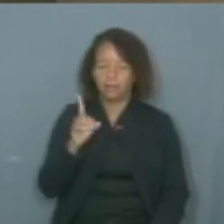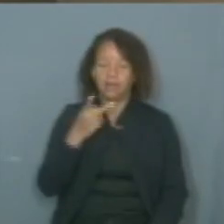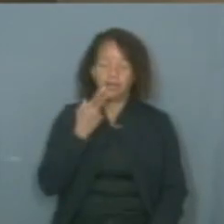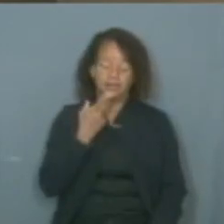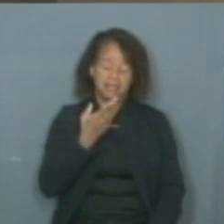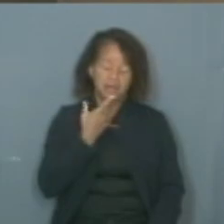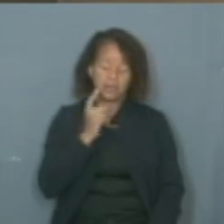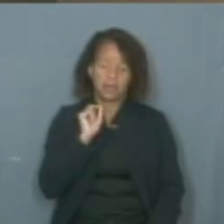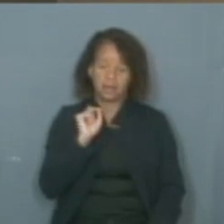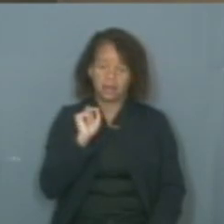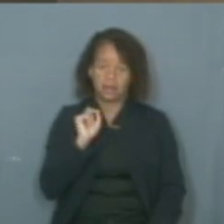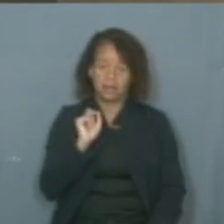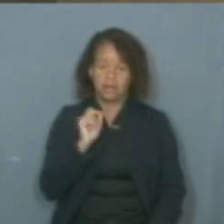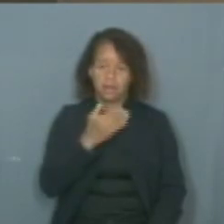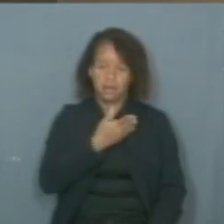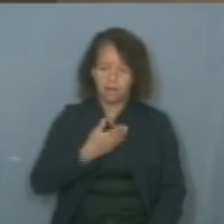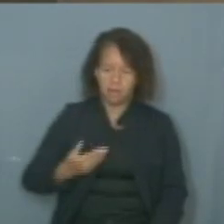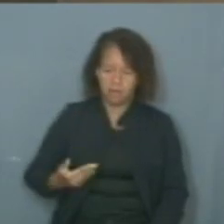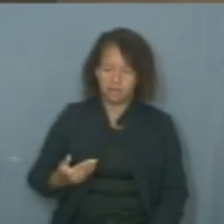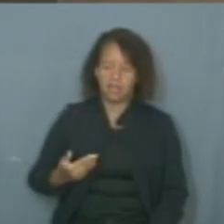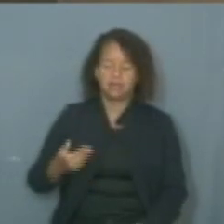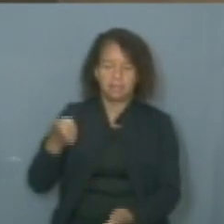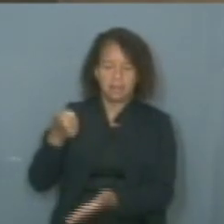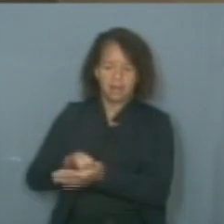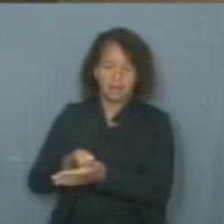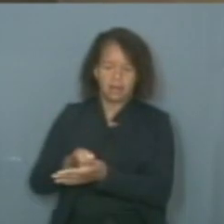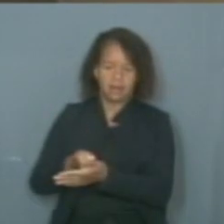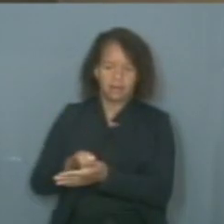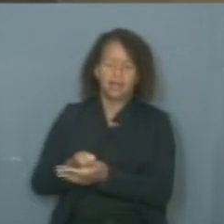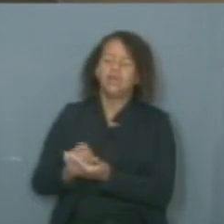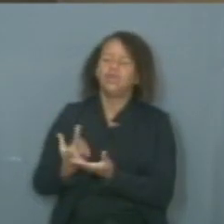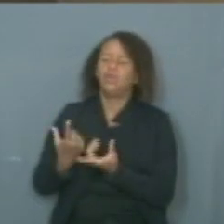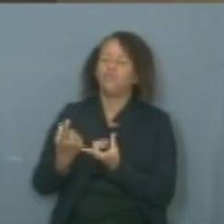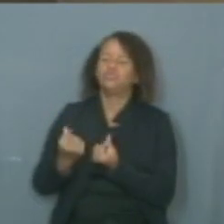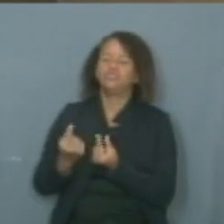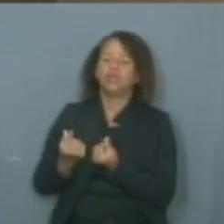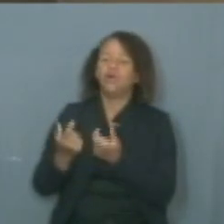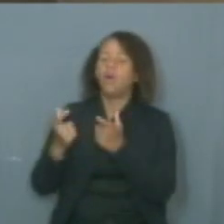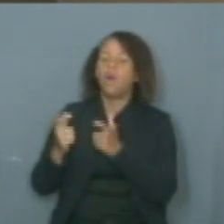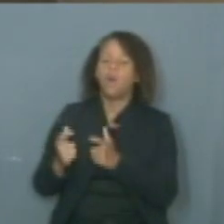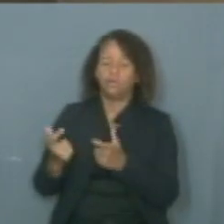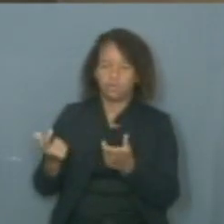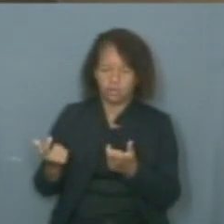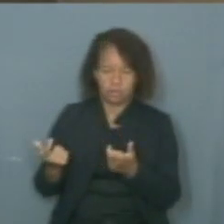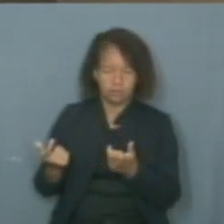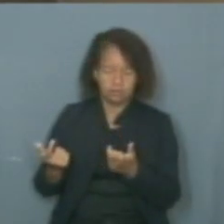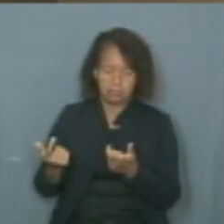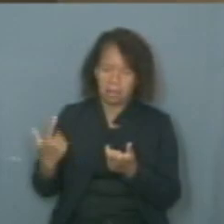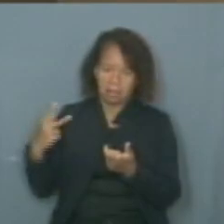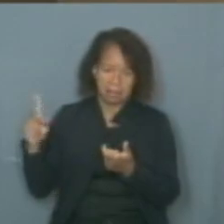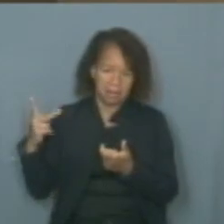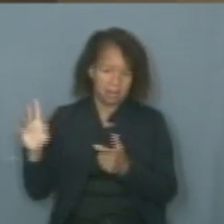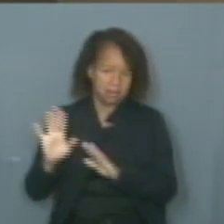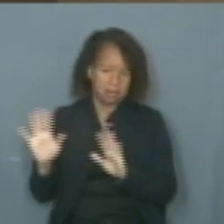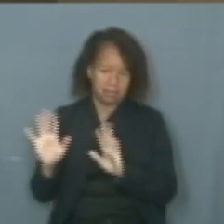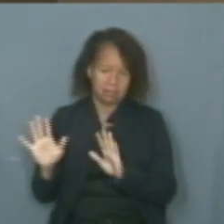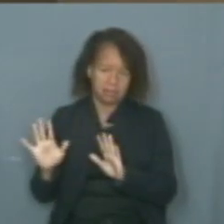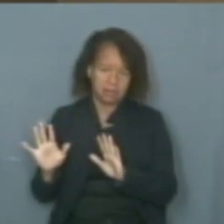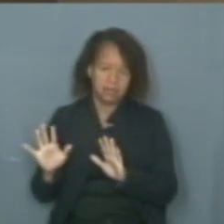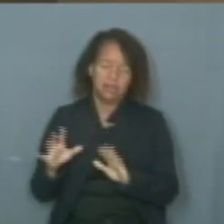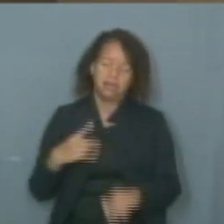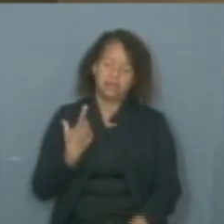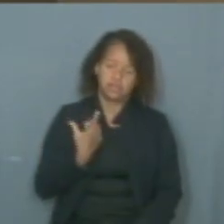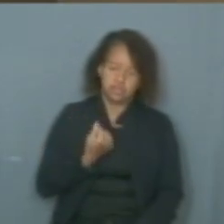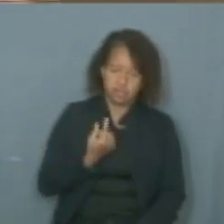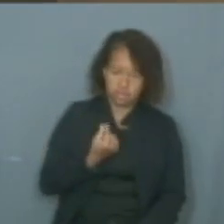falou que o governo vai pagar. E da onde vem esse dinheiro? Não vem dele. Então, esse dinheiro